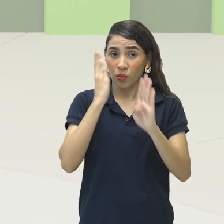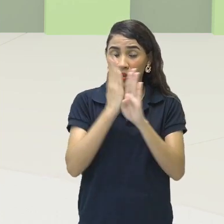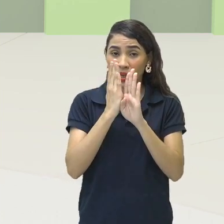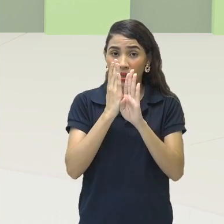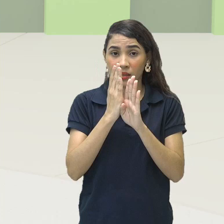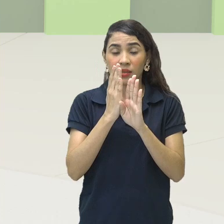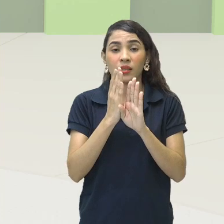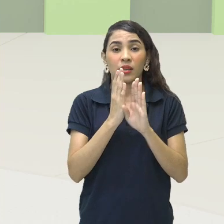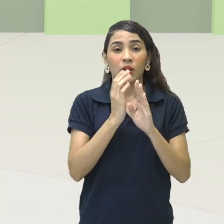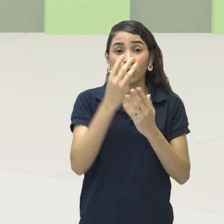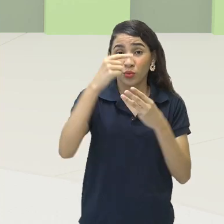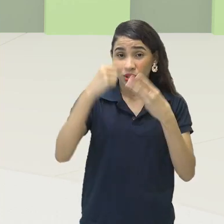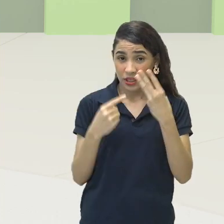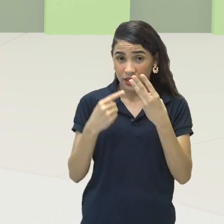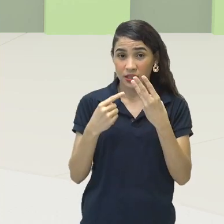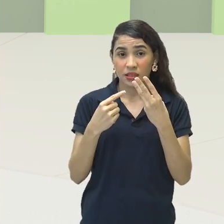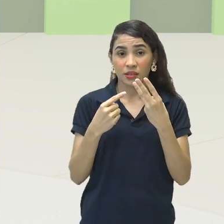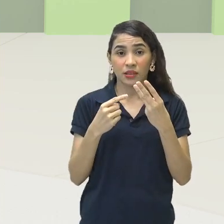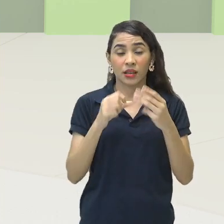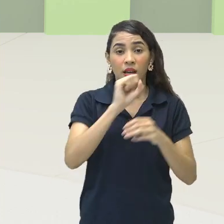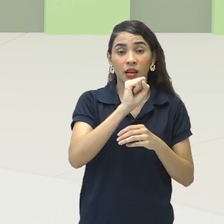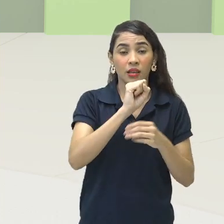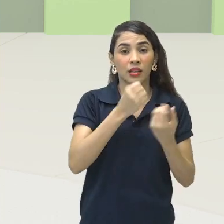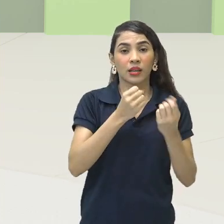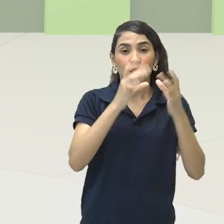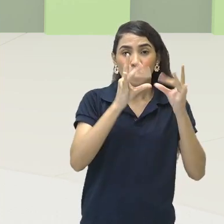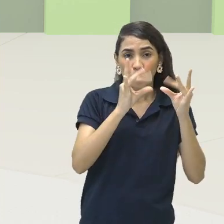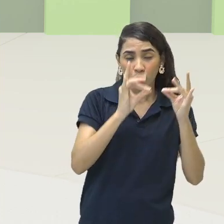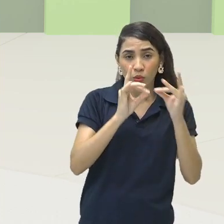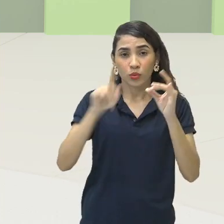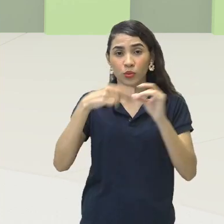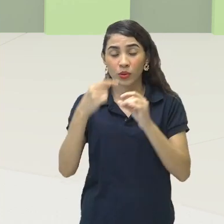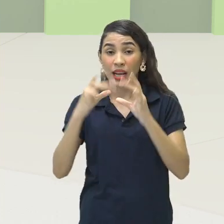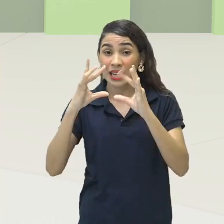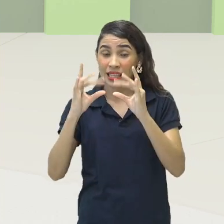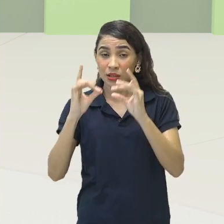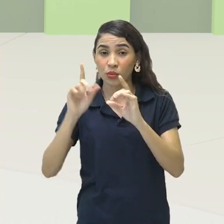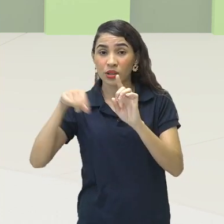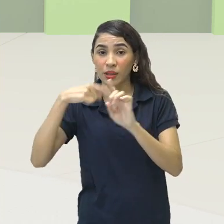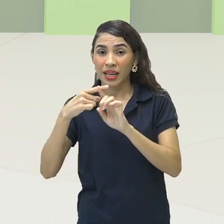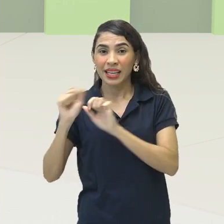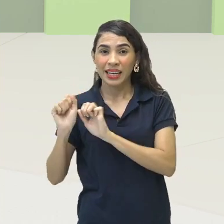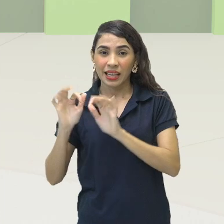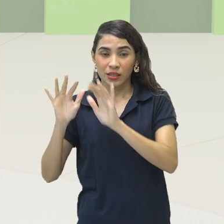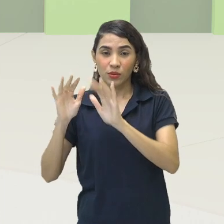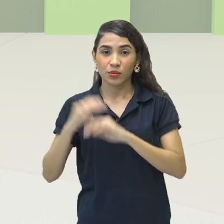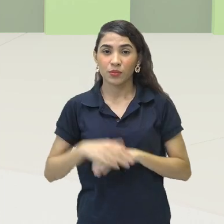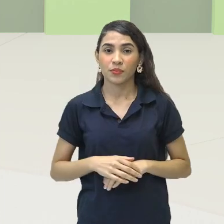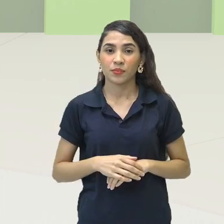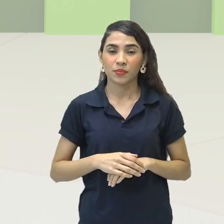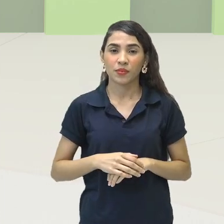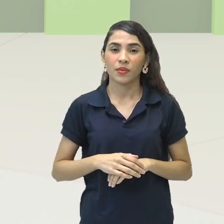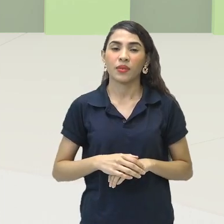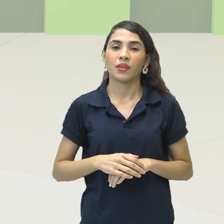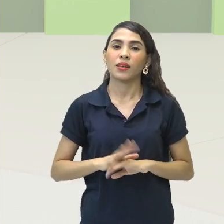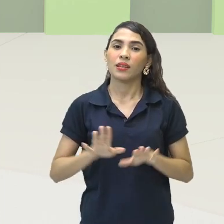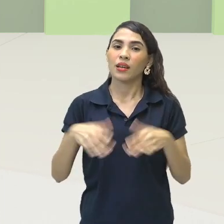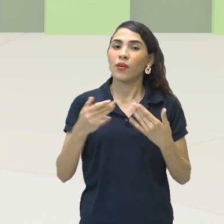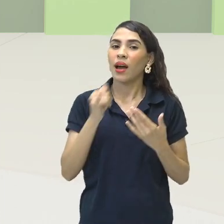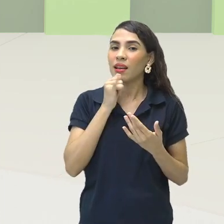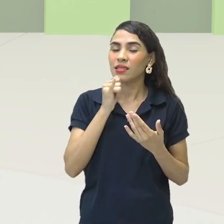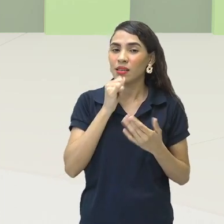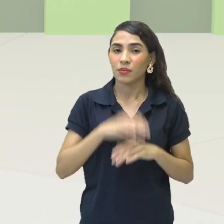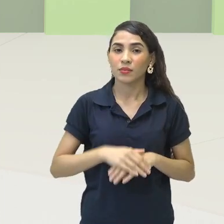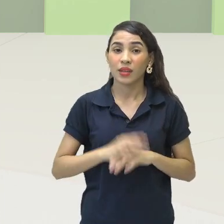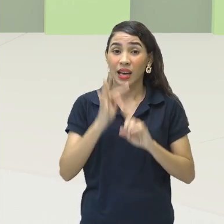3 estados físicos: sólido, líquido e gasoso, né? Então é uma prova de que